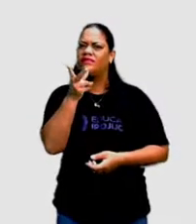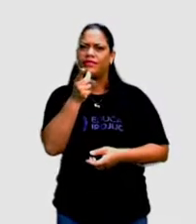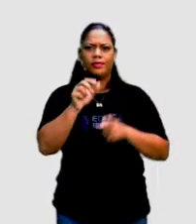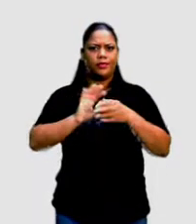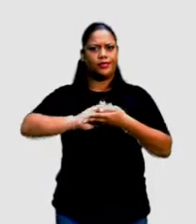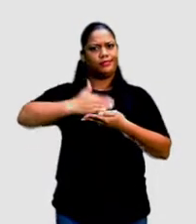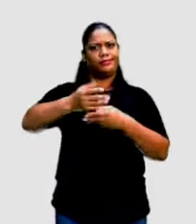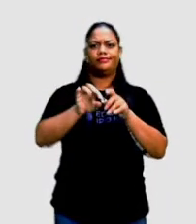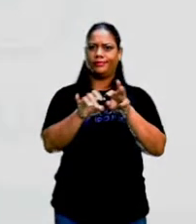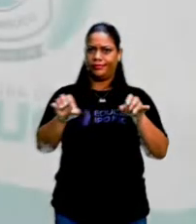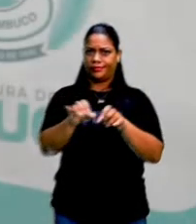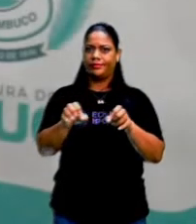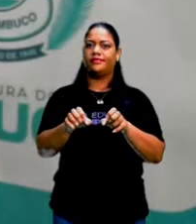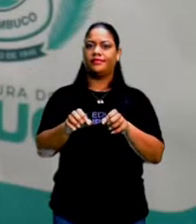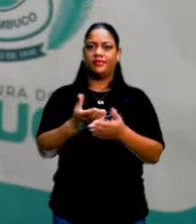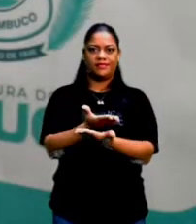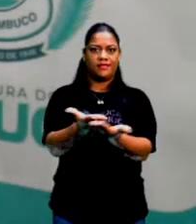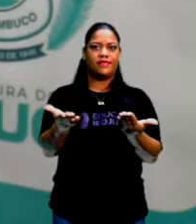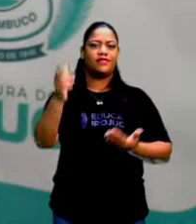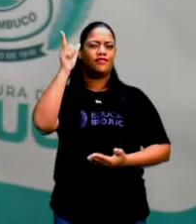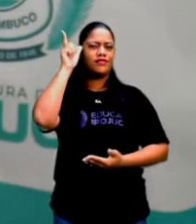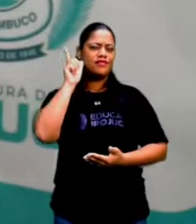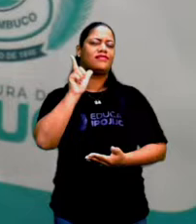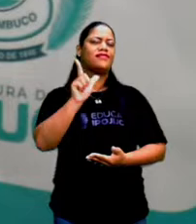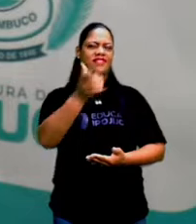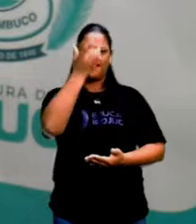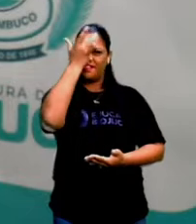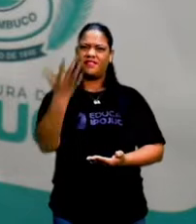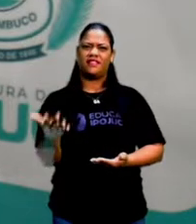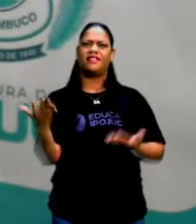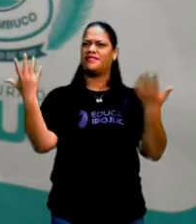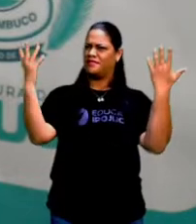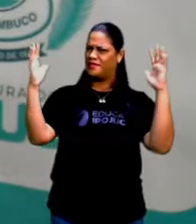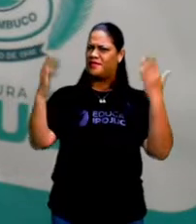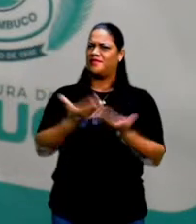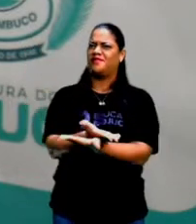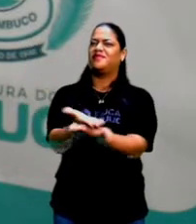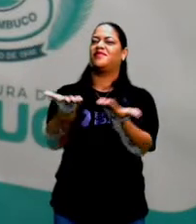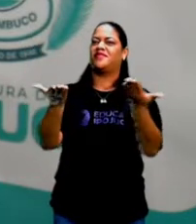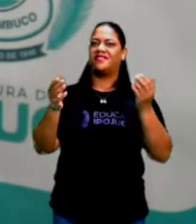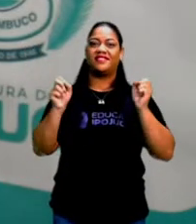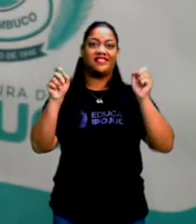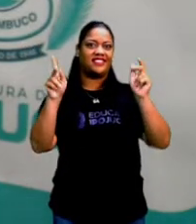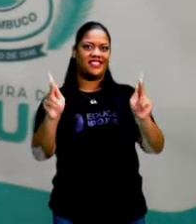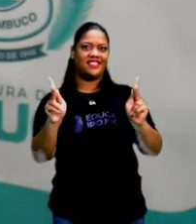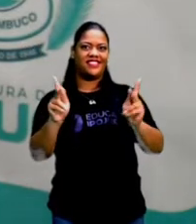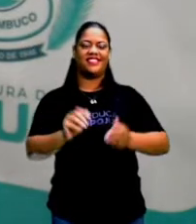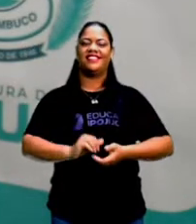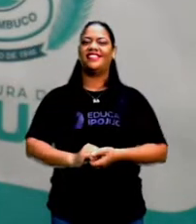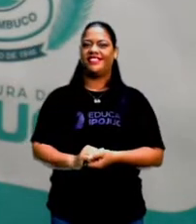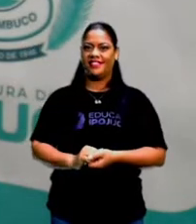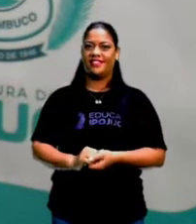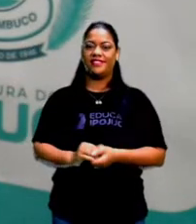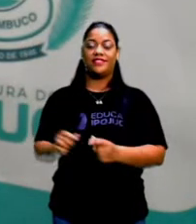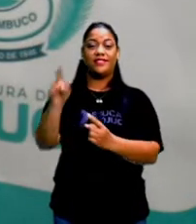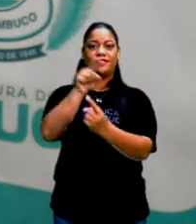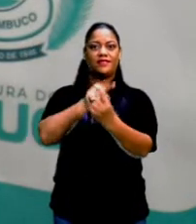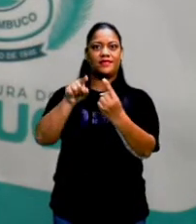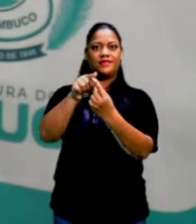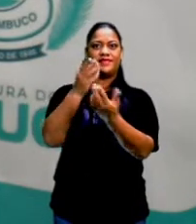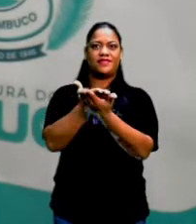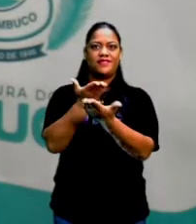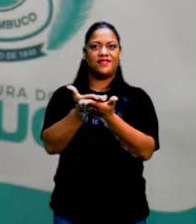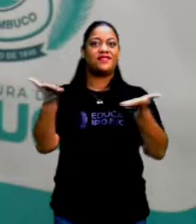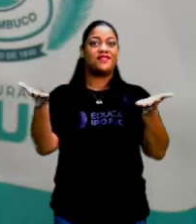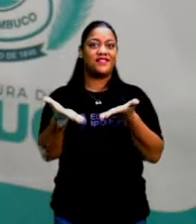computador. Eu sei que foi moleza, que vocês conseguiram. E parabéns aí para todos vocês, ok? E aí vamos ao objetivo da nossa aula